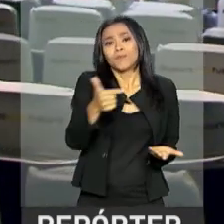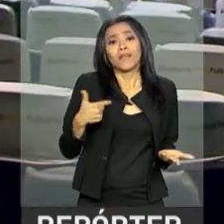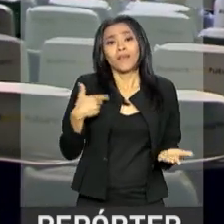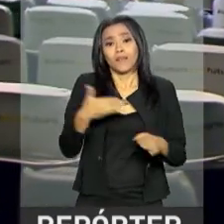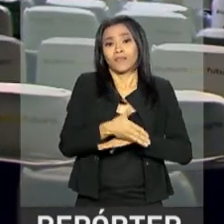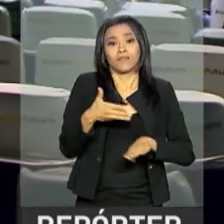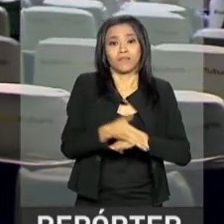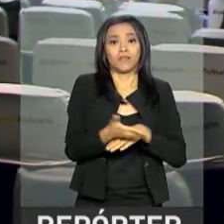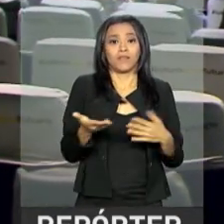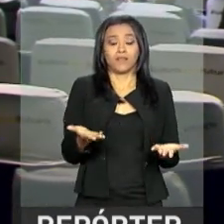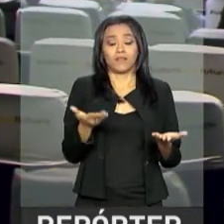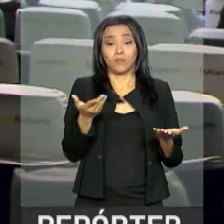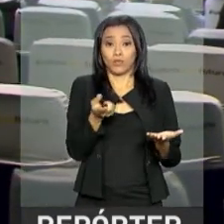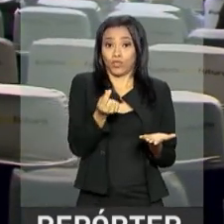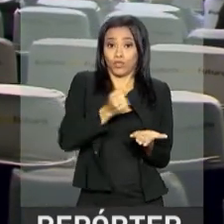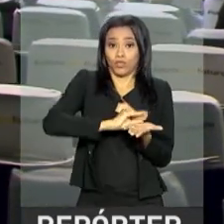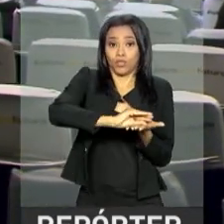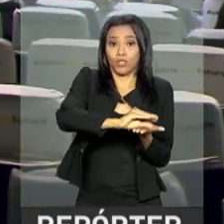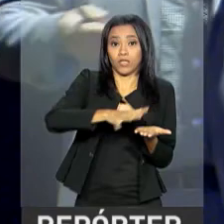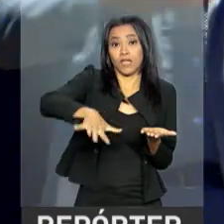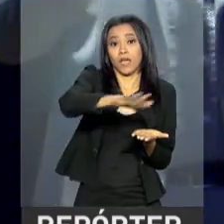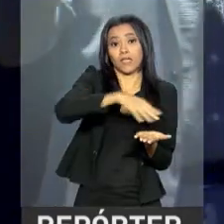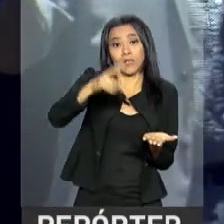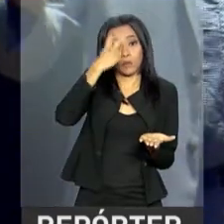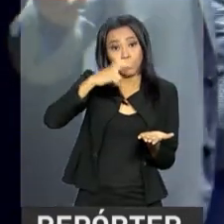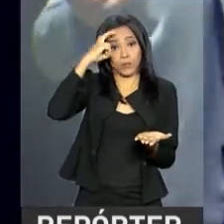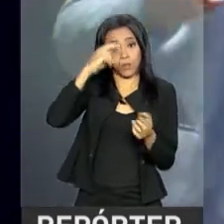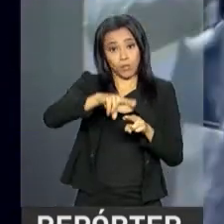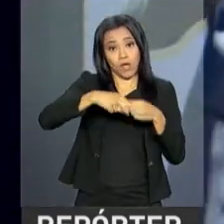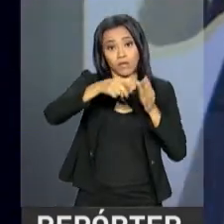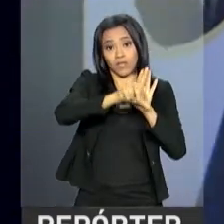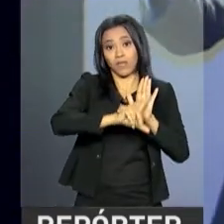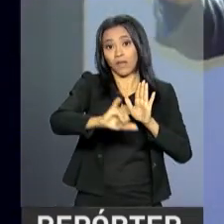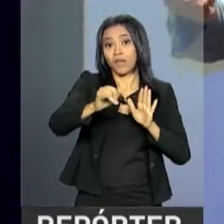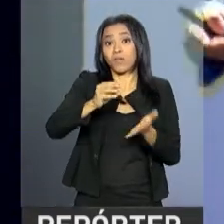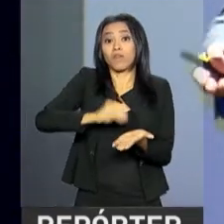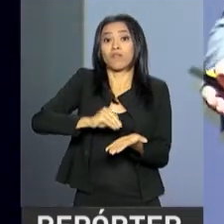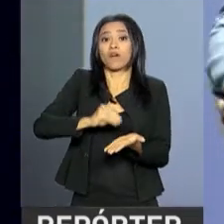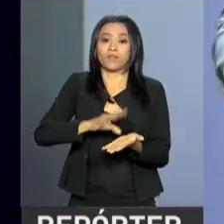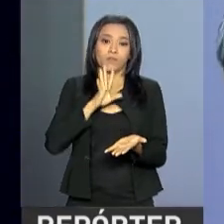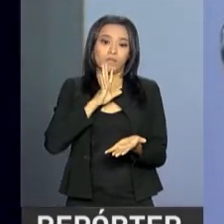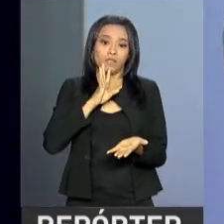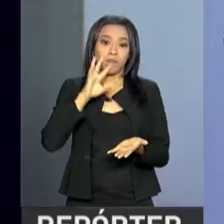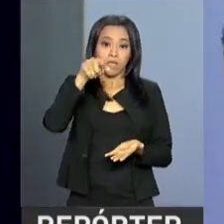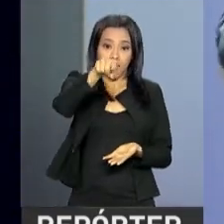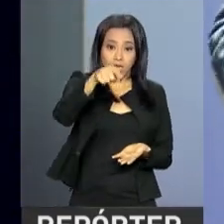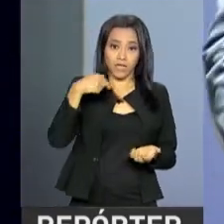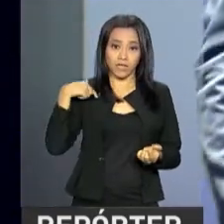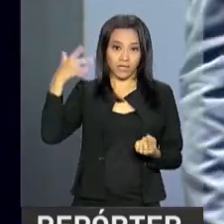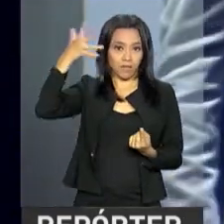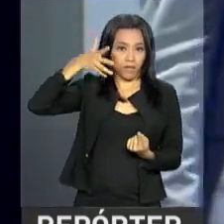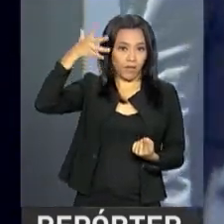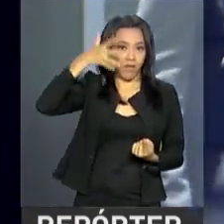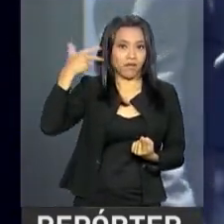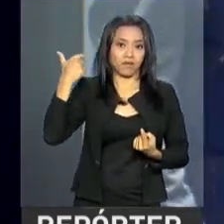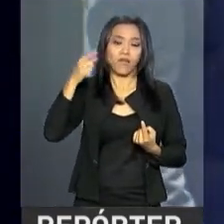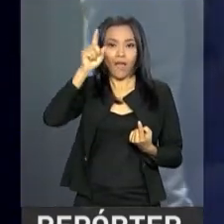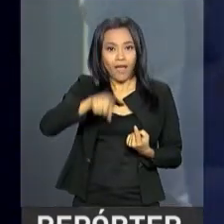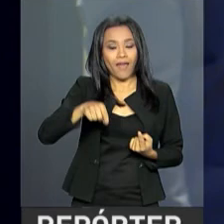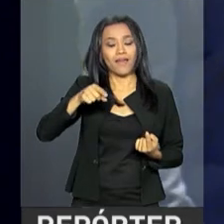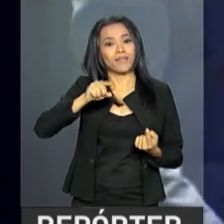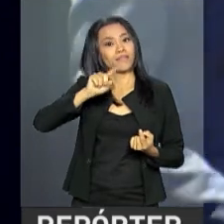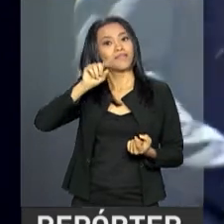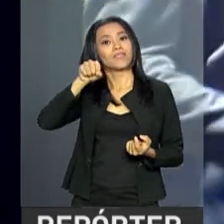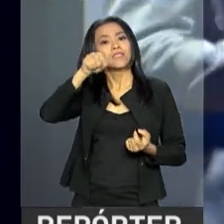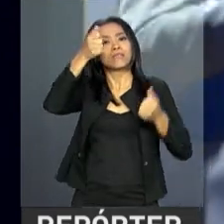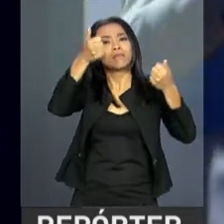do incentivo à cultura como a lei ronê por puro desconhecimento o circuito hashtag cultura gera futuro